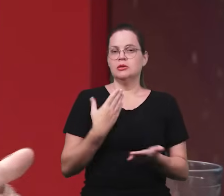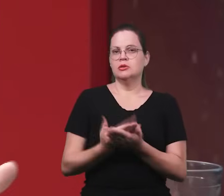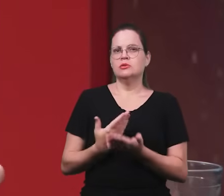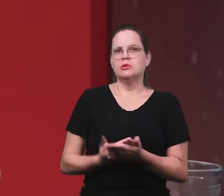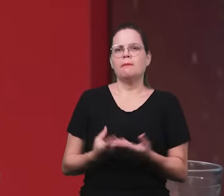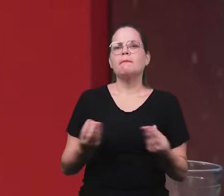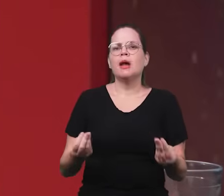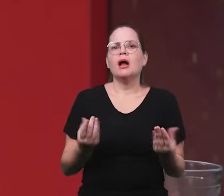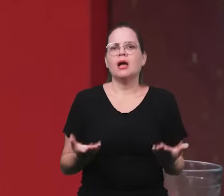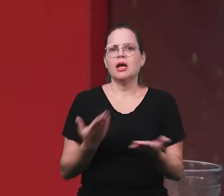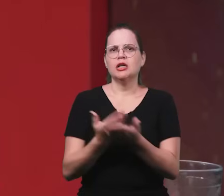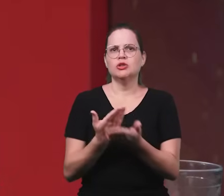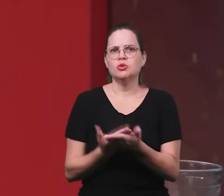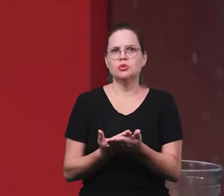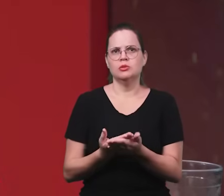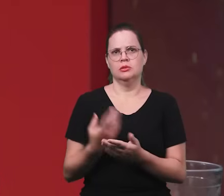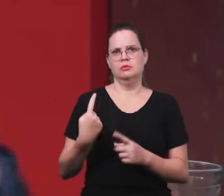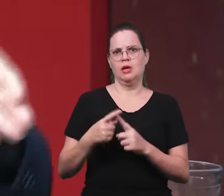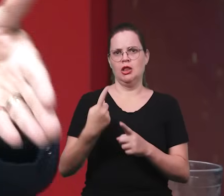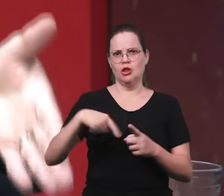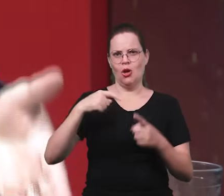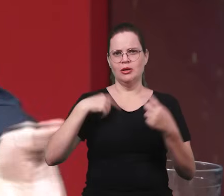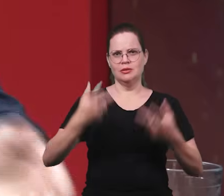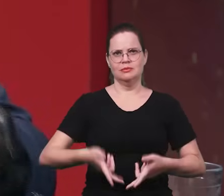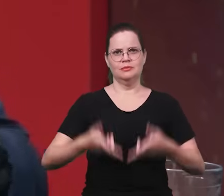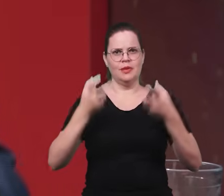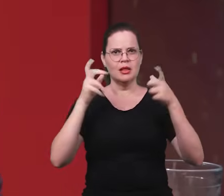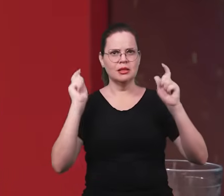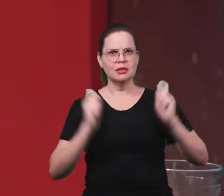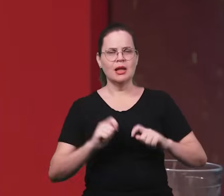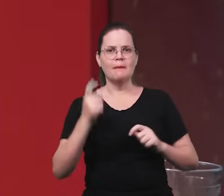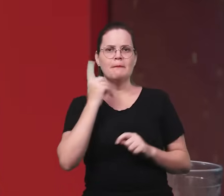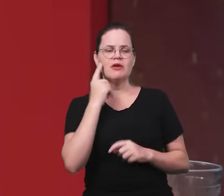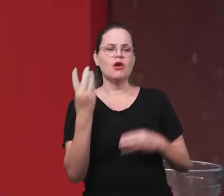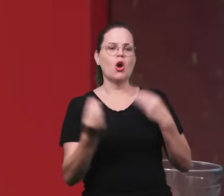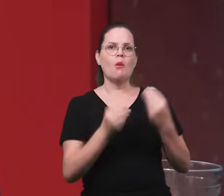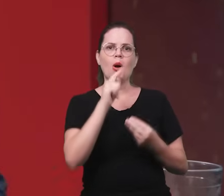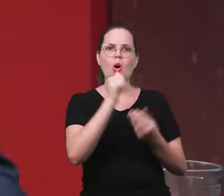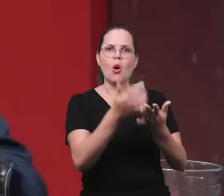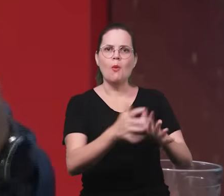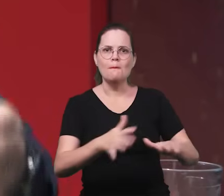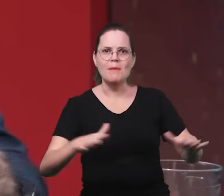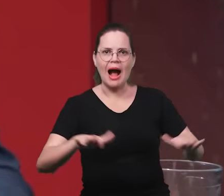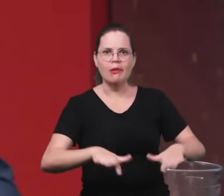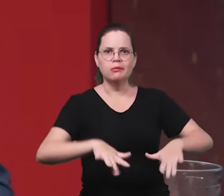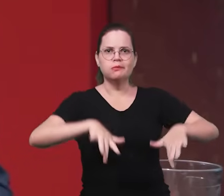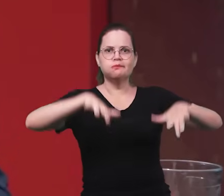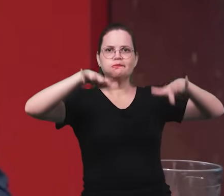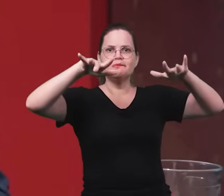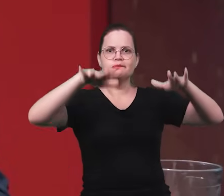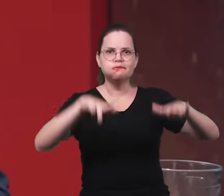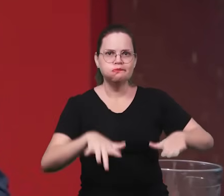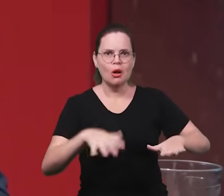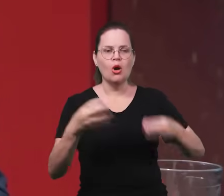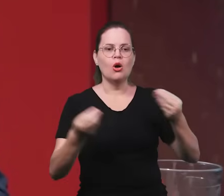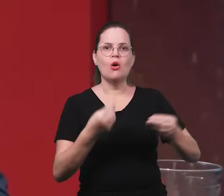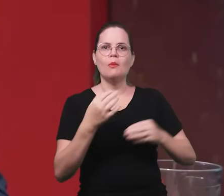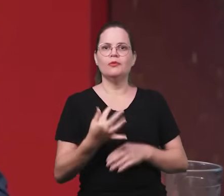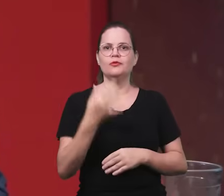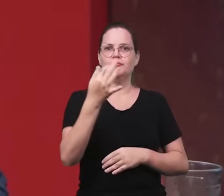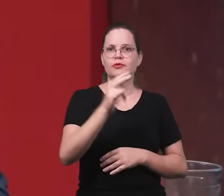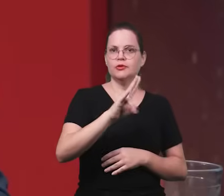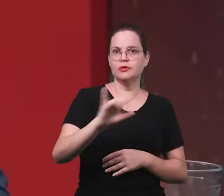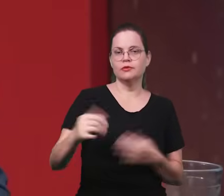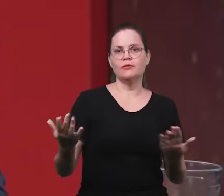mas para que você estuda isso? Tem fenômenos, nós conseguimos atingir níveis do mar, nós conseguimos ver os fenômenos que